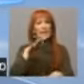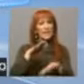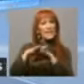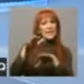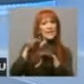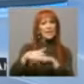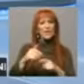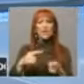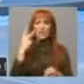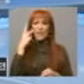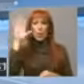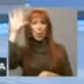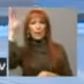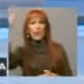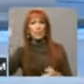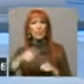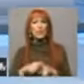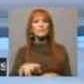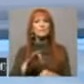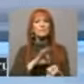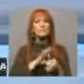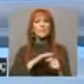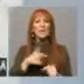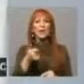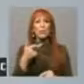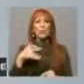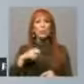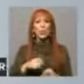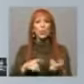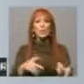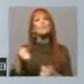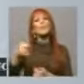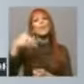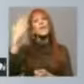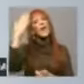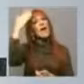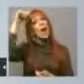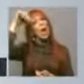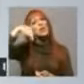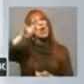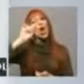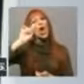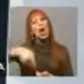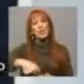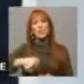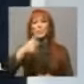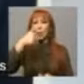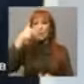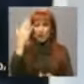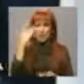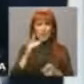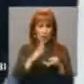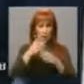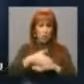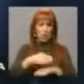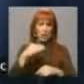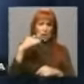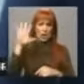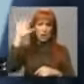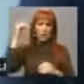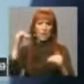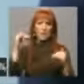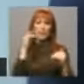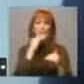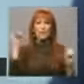Feira. Vamos ver o tempo que faz com o meteorologista Bruno Café. Olá, Bruno, bom dia. Previsões para hoje. Olá, bom dia, João. Vai continuar o tempo frio, pequena